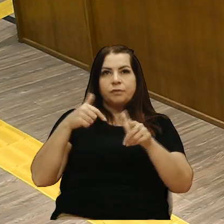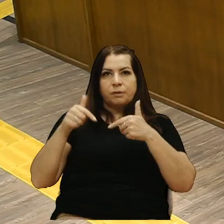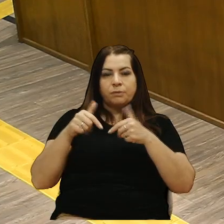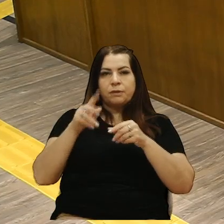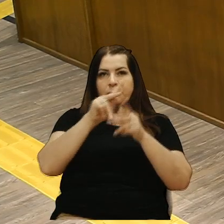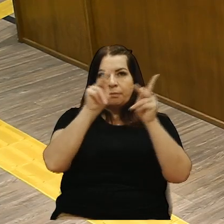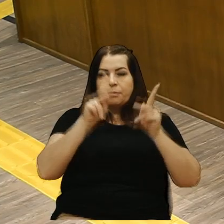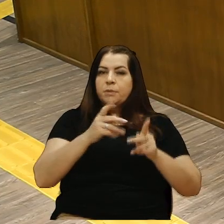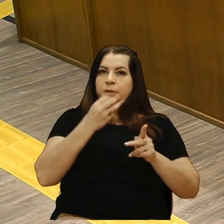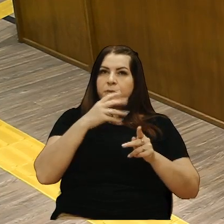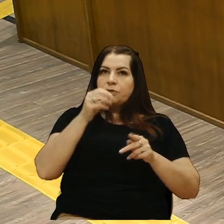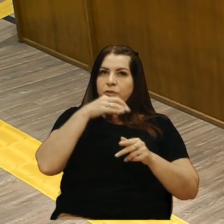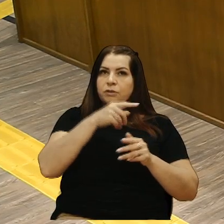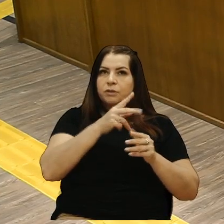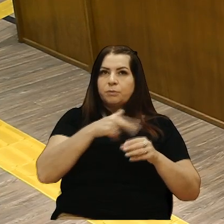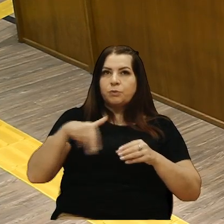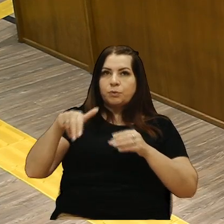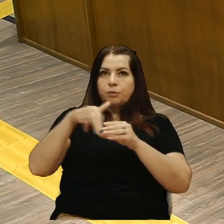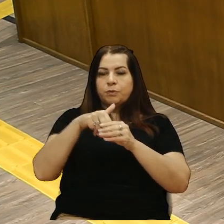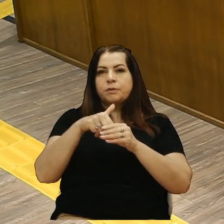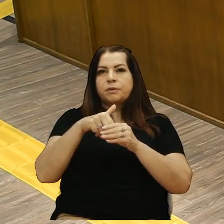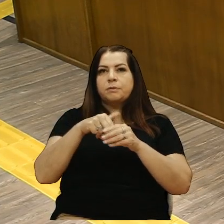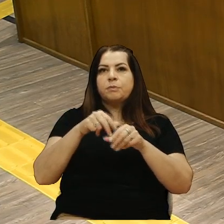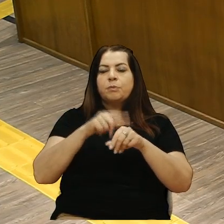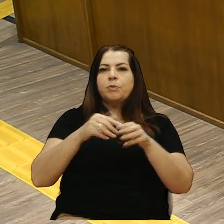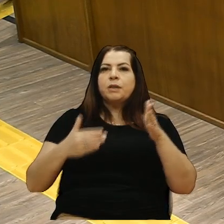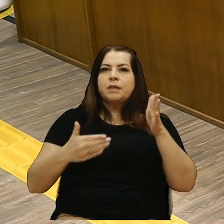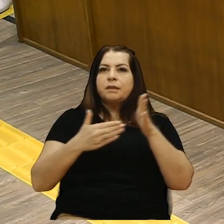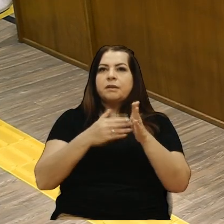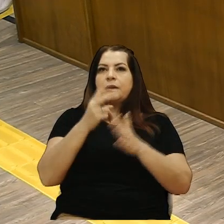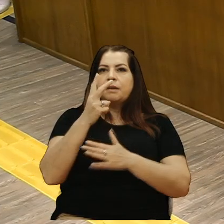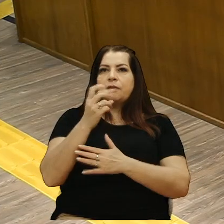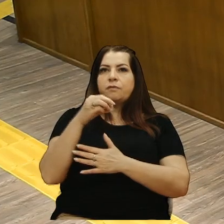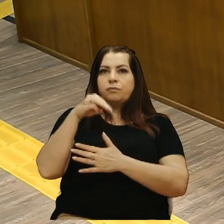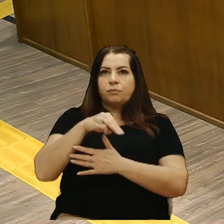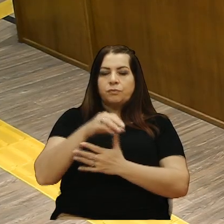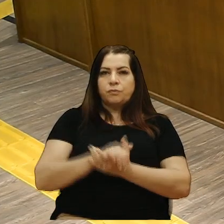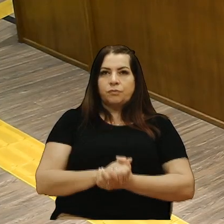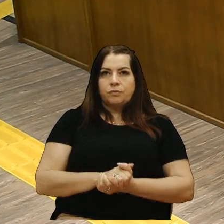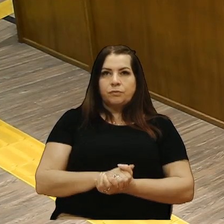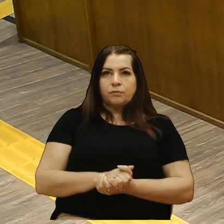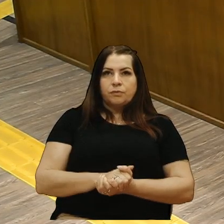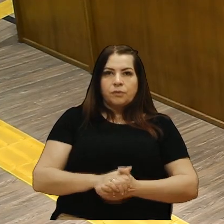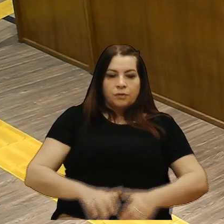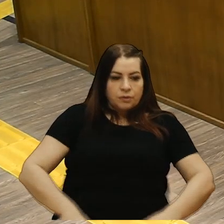Paz e Bem de Caxias do Sul, para ocupar a tribuna por até 20 minutos.